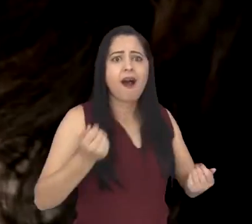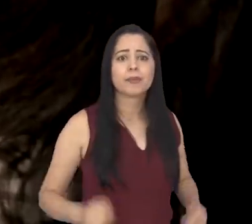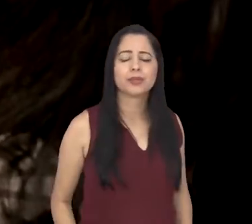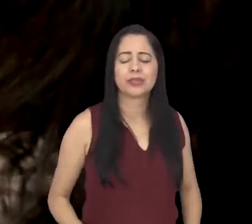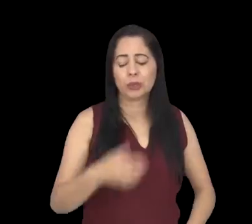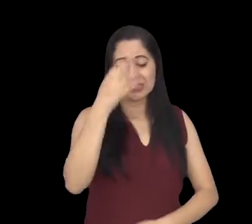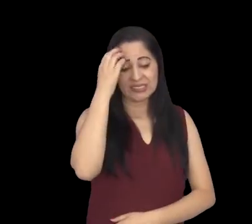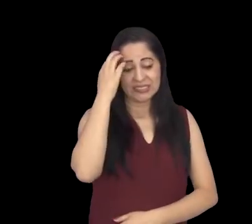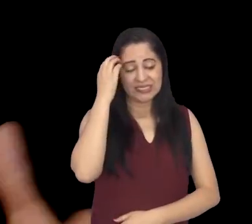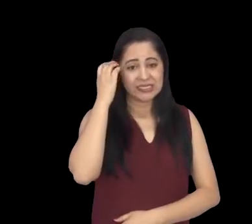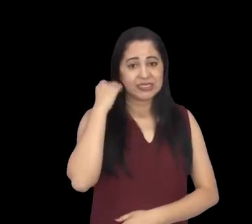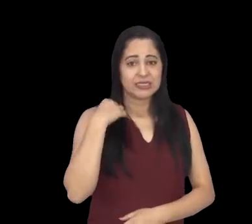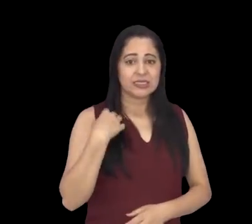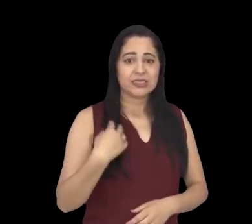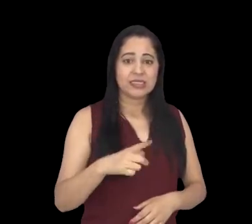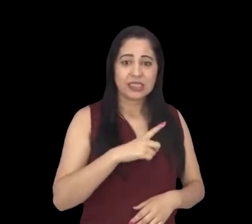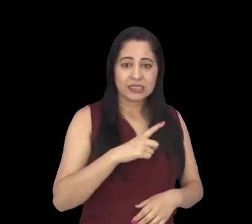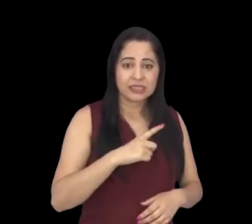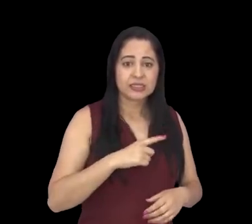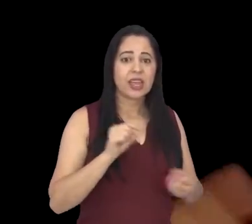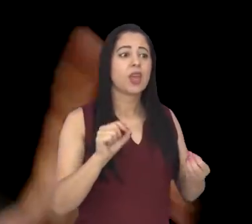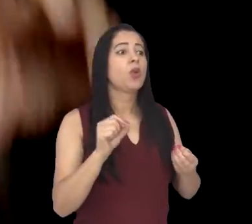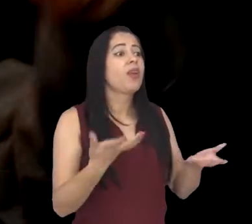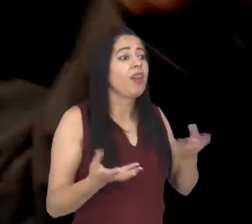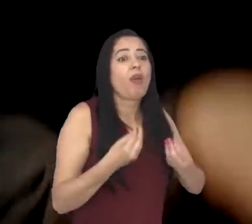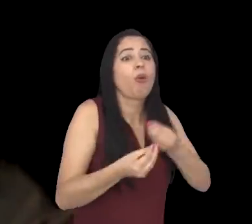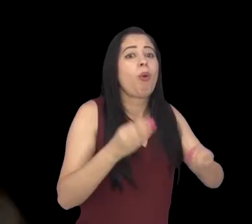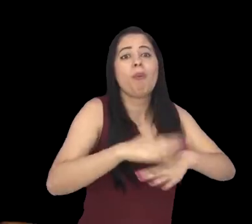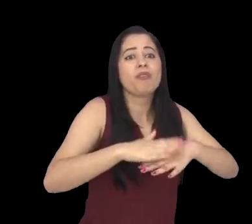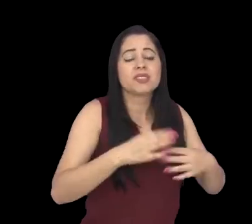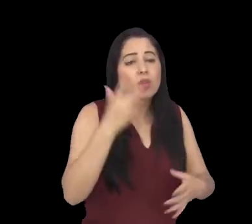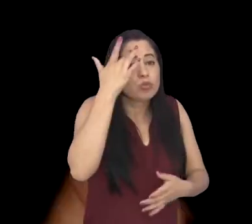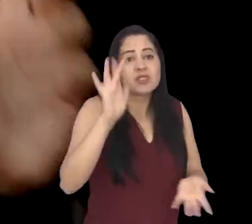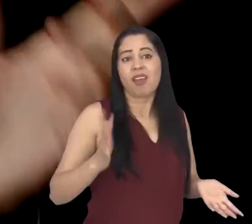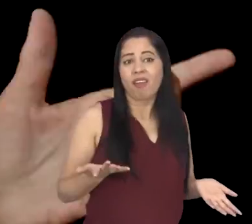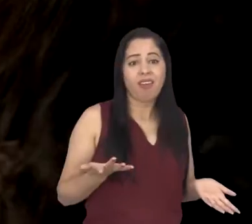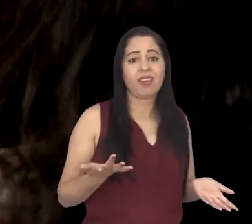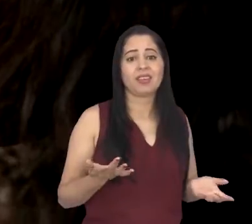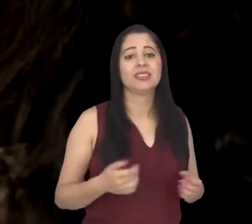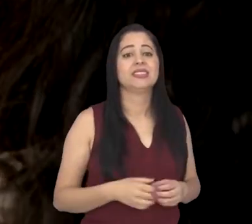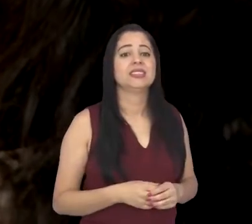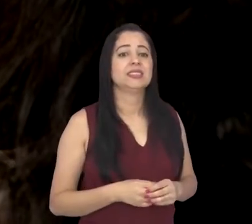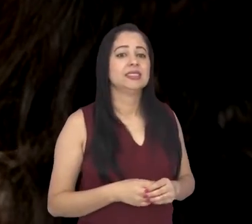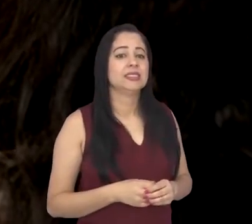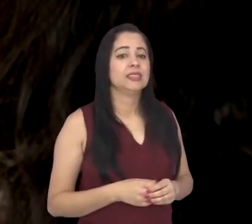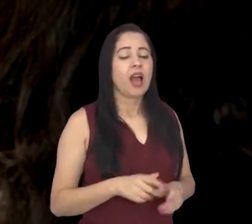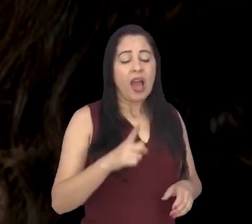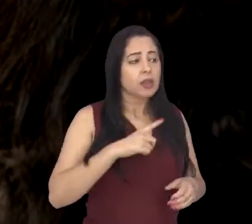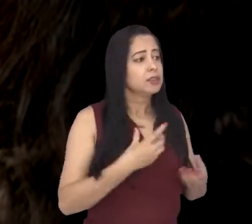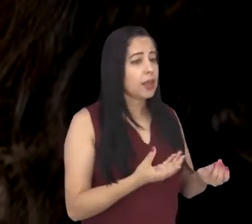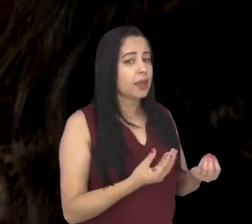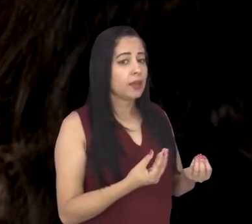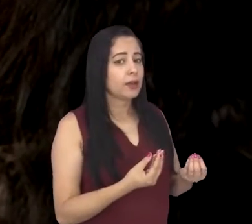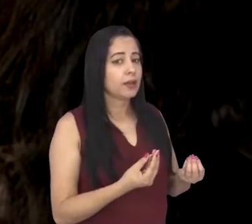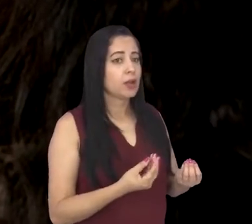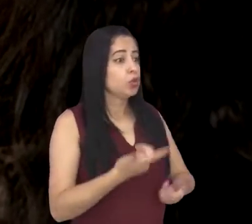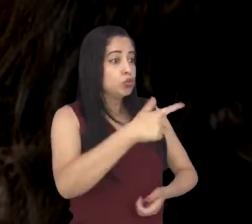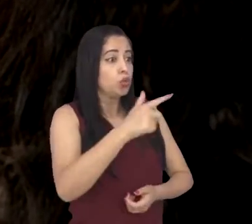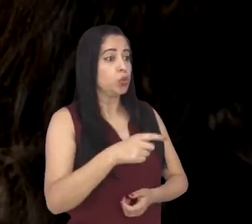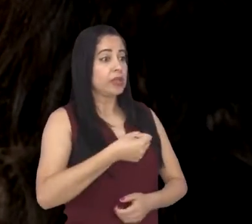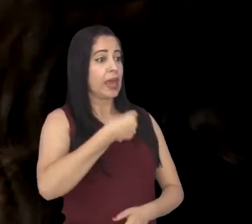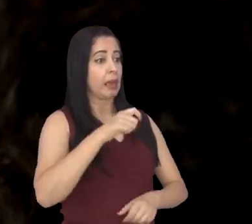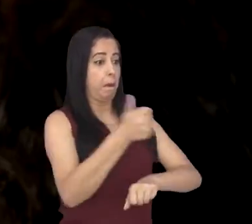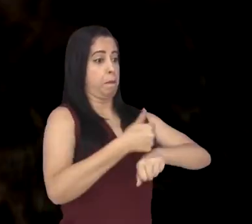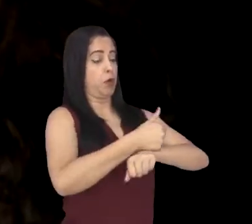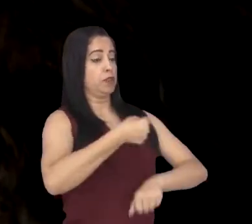Aí eu falei, tem Eng aí? Temos câmera. Eng era eletrônico já, não era filme. Aí ele falou, tem, só não tem repórter.